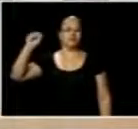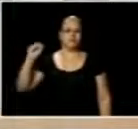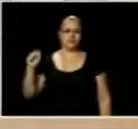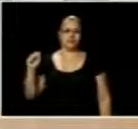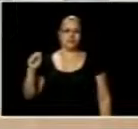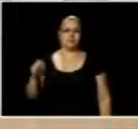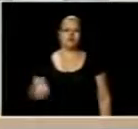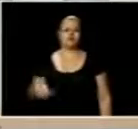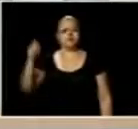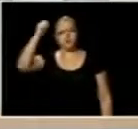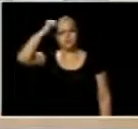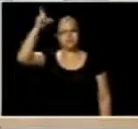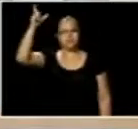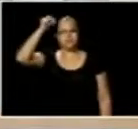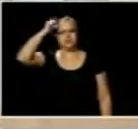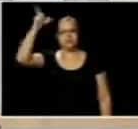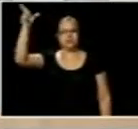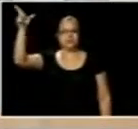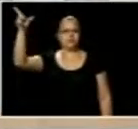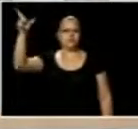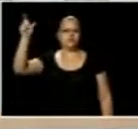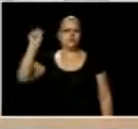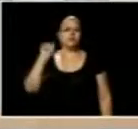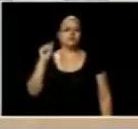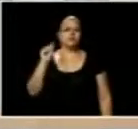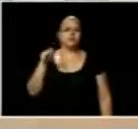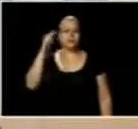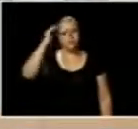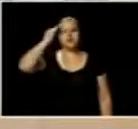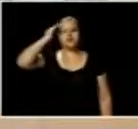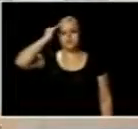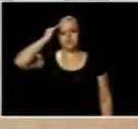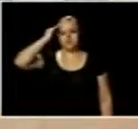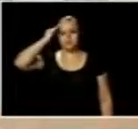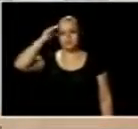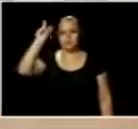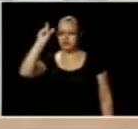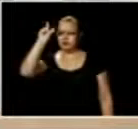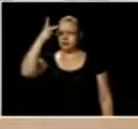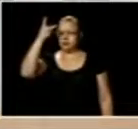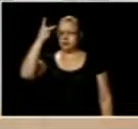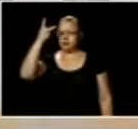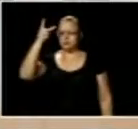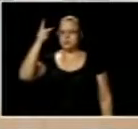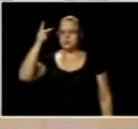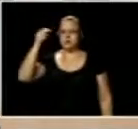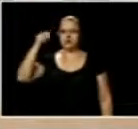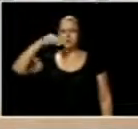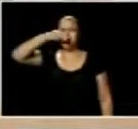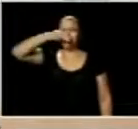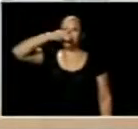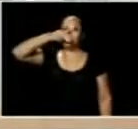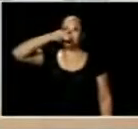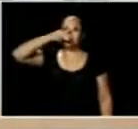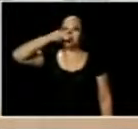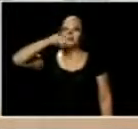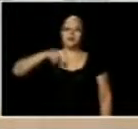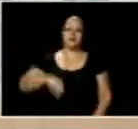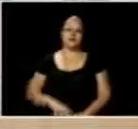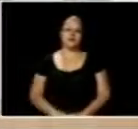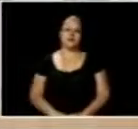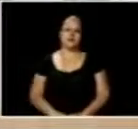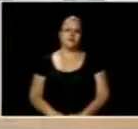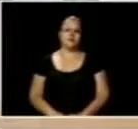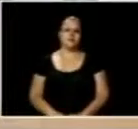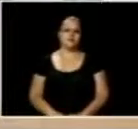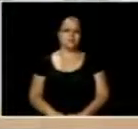aquelas historinhas do Monteiro Lobato? Nós temos que valorizar o sítio do Pica-Pau, porque se nós criarmos simplesmente leis aqui, e o